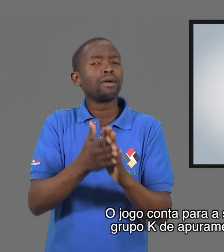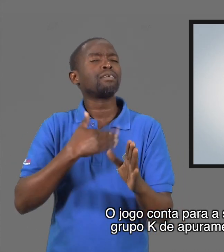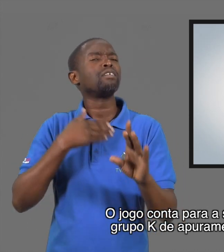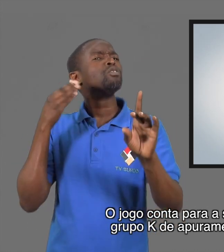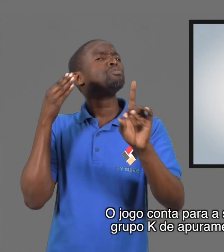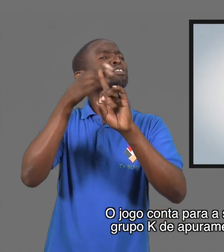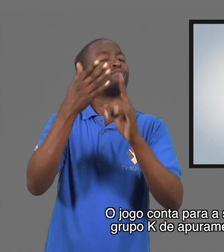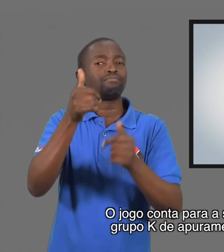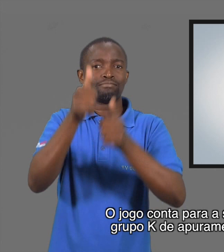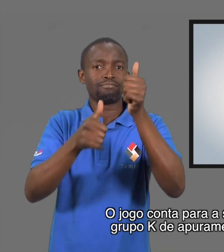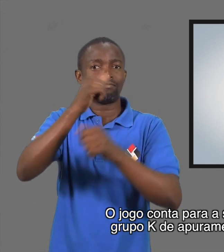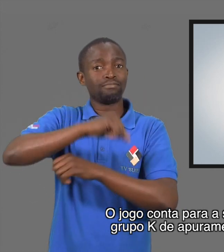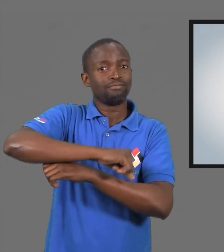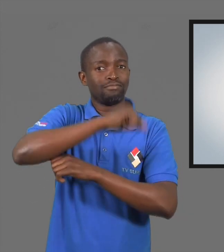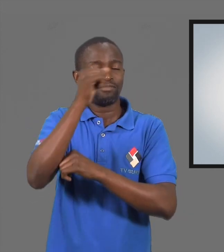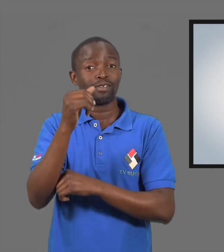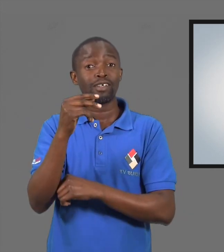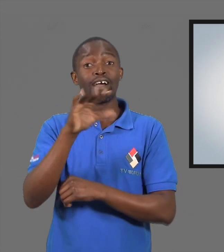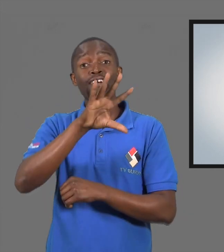de apuramento ao Cano 2019.